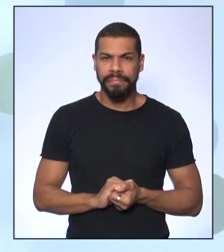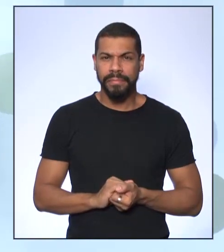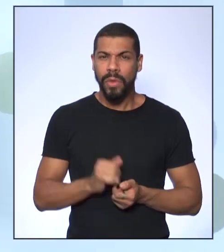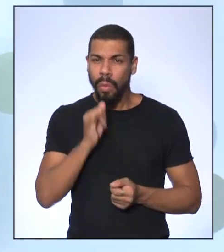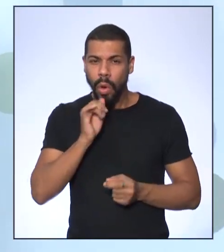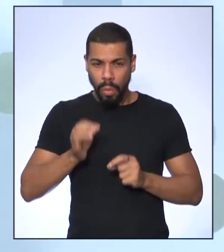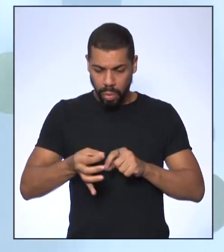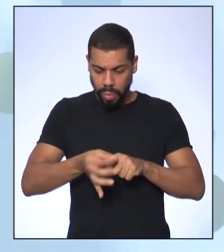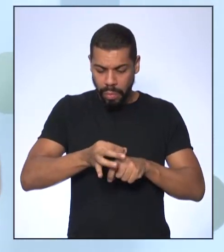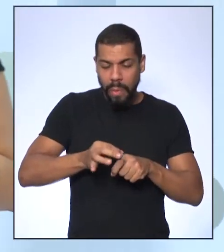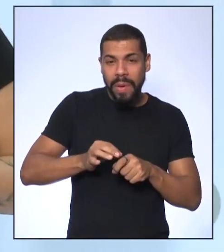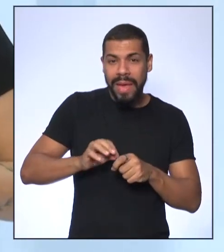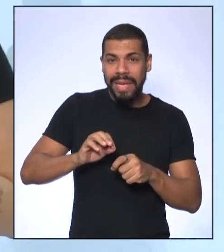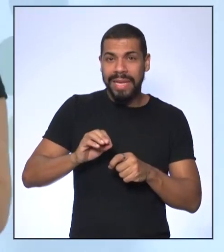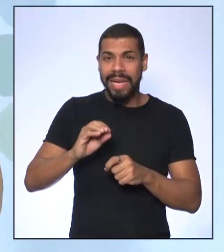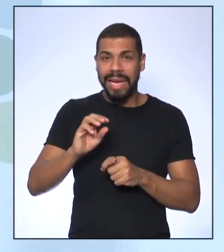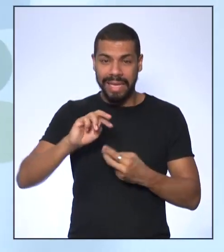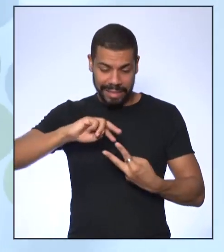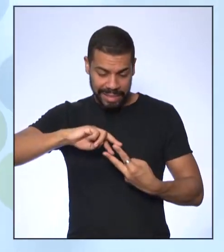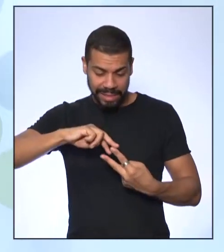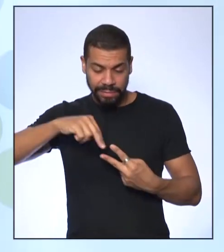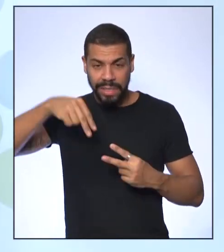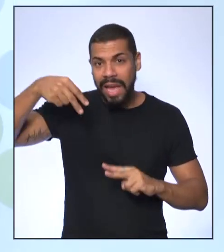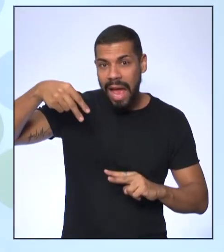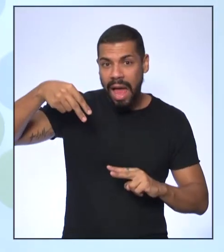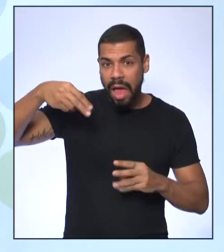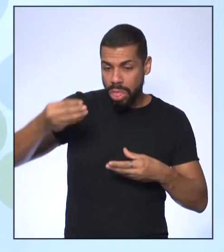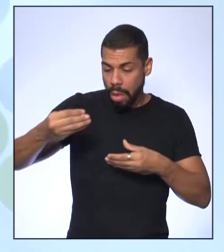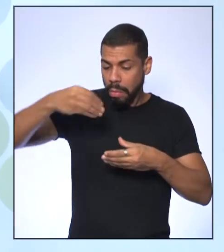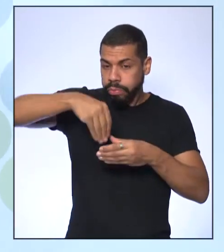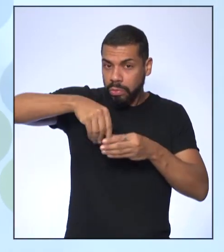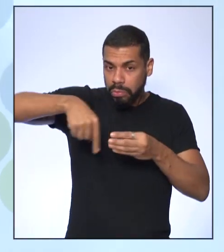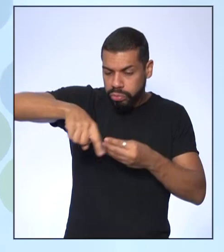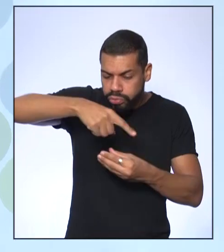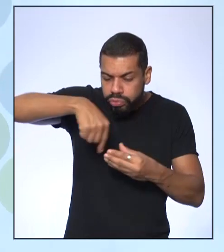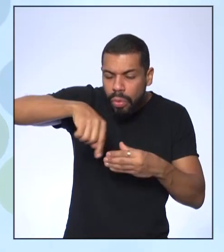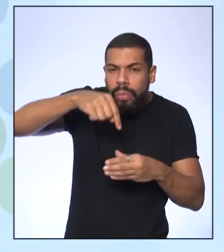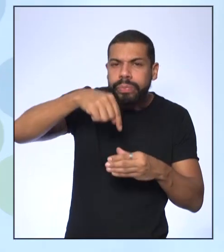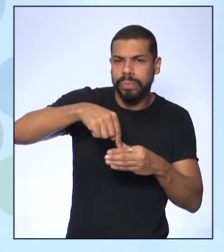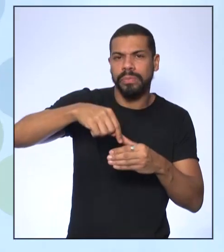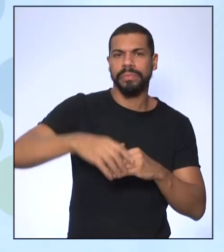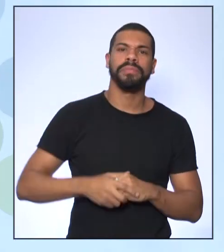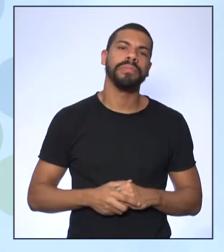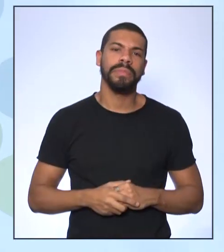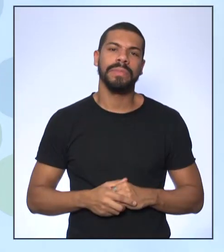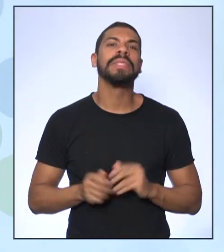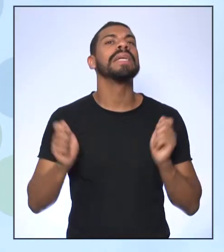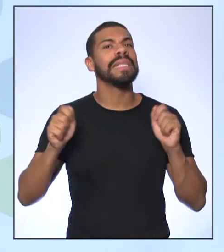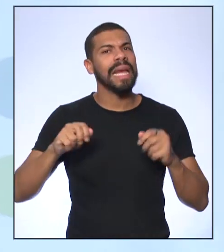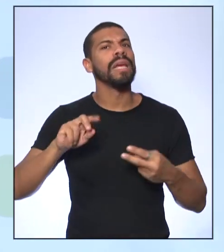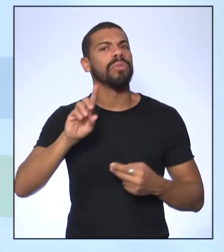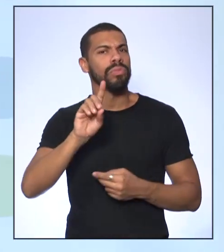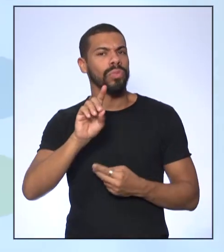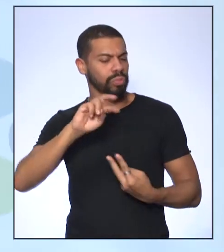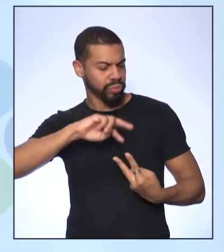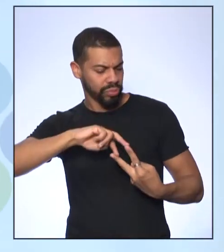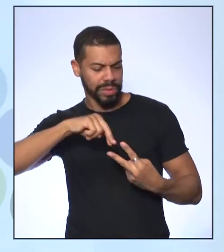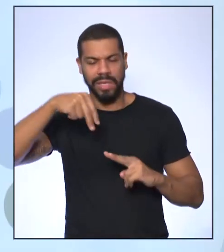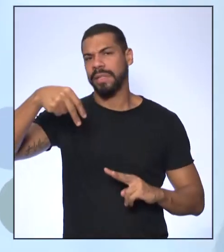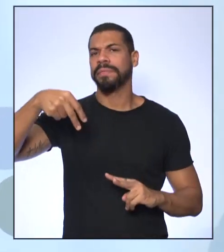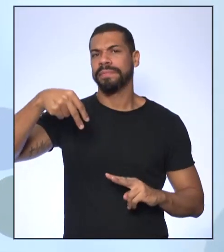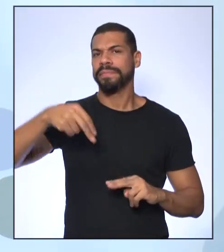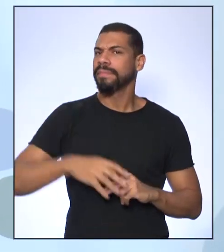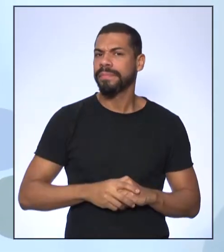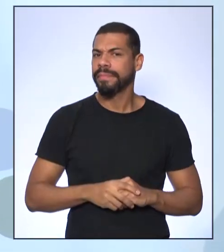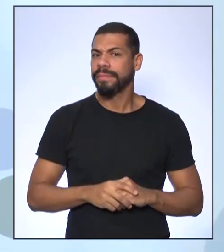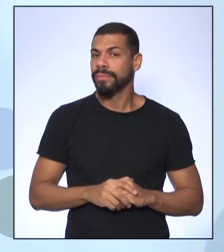célula, DNA, ela precisa fazer todas as funções ali. Tem o flagelinho para movimentar, tem o DNA guardado, não tem